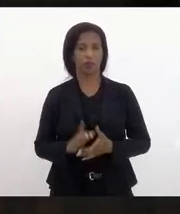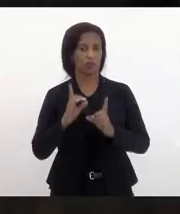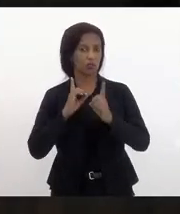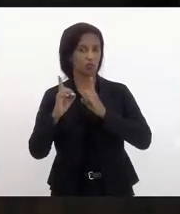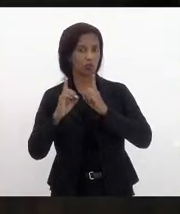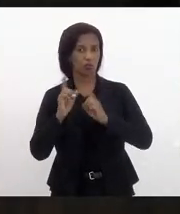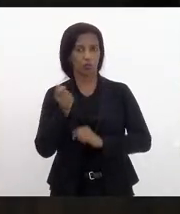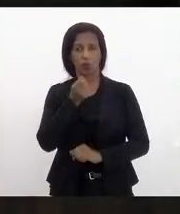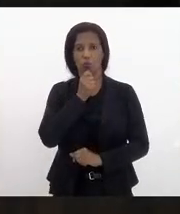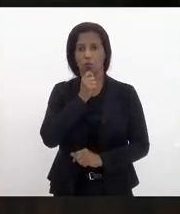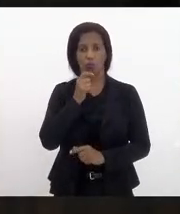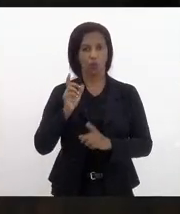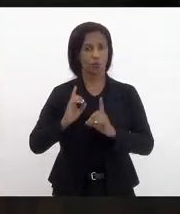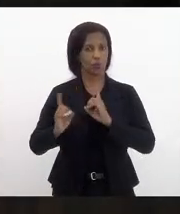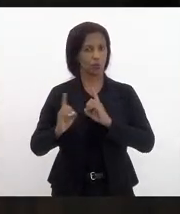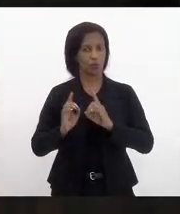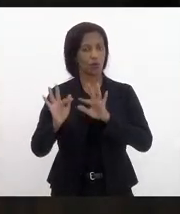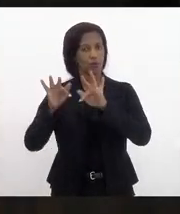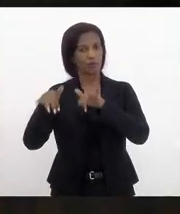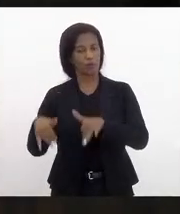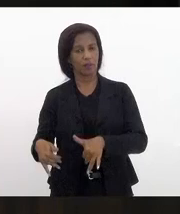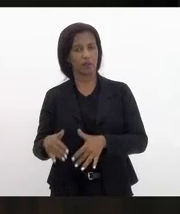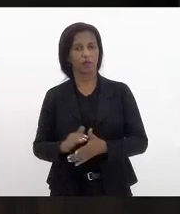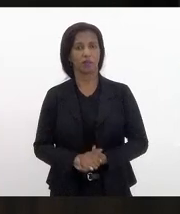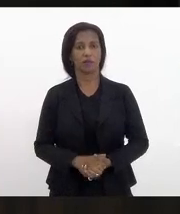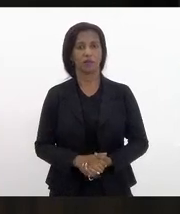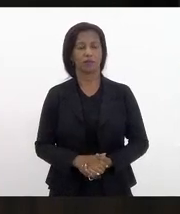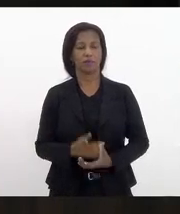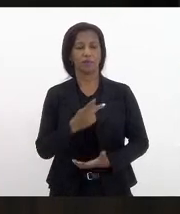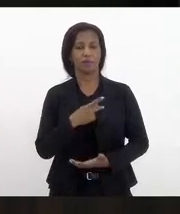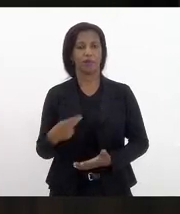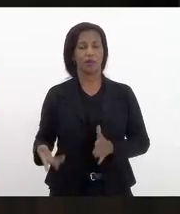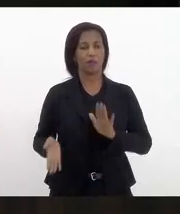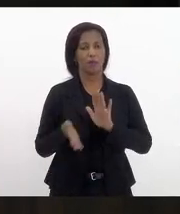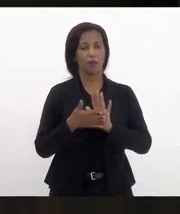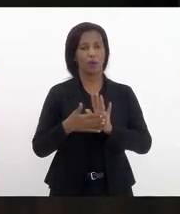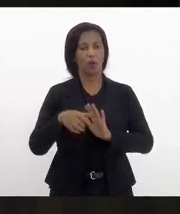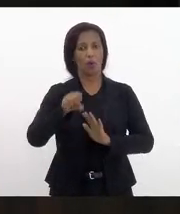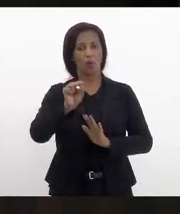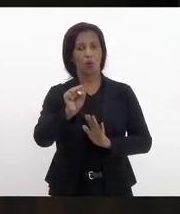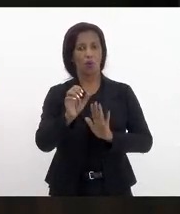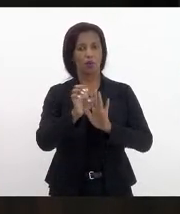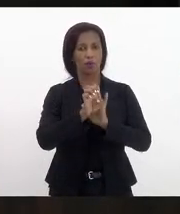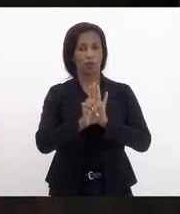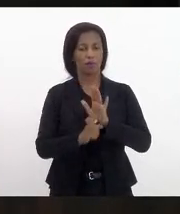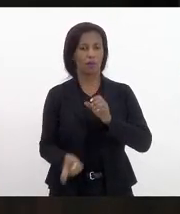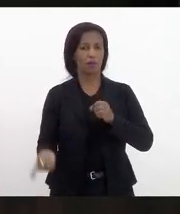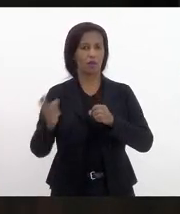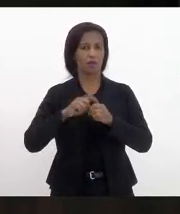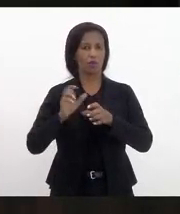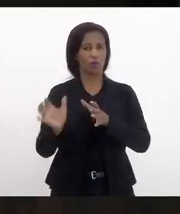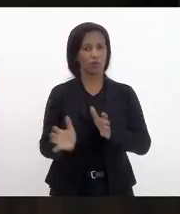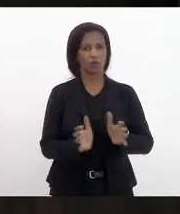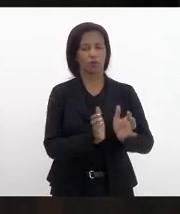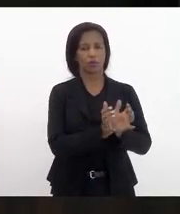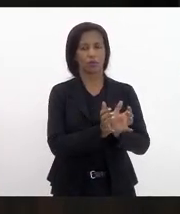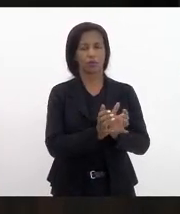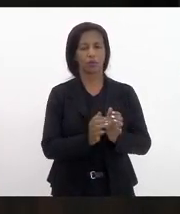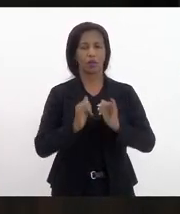discussão, não havendo o que eu queria discutir, encerrada a discussão, o presidente de proposta recebeu oito emendas e retorna às comissões.